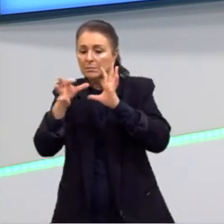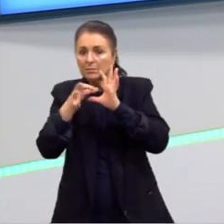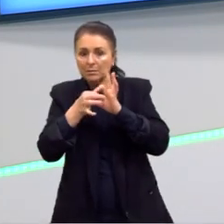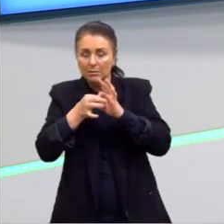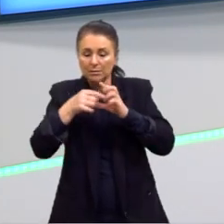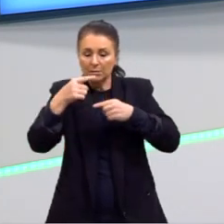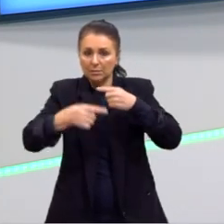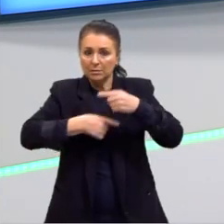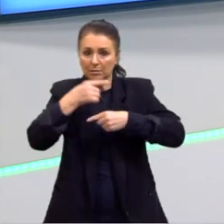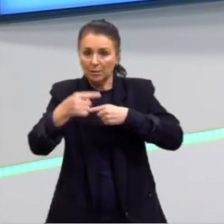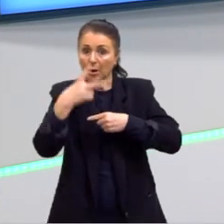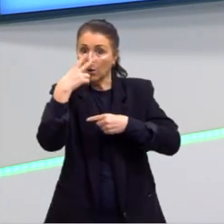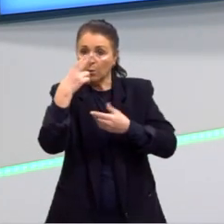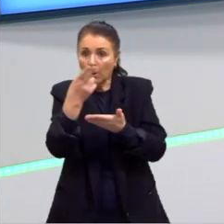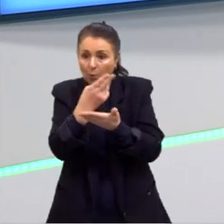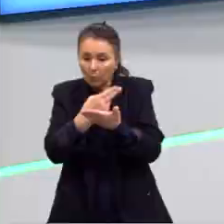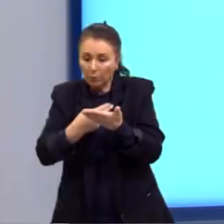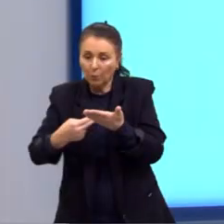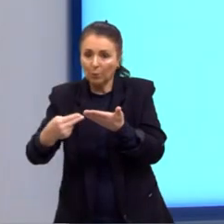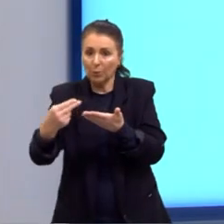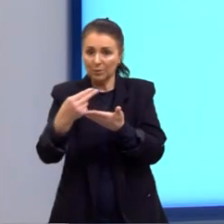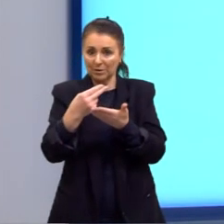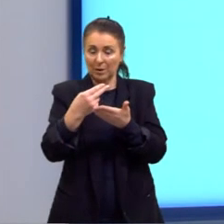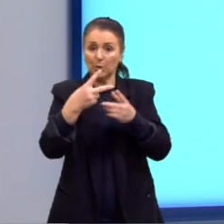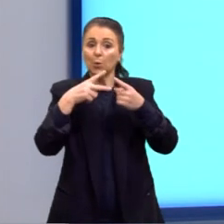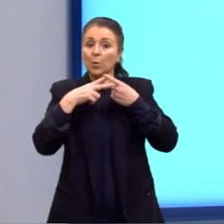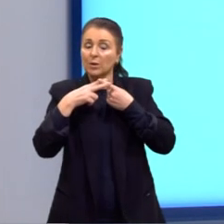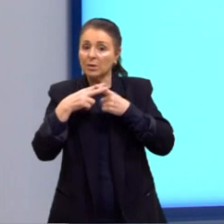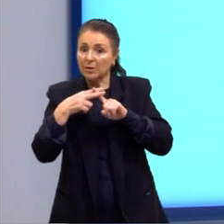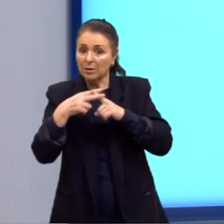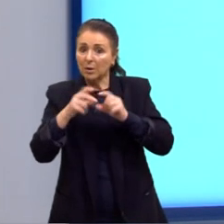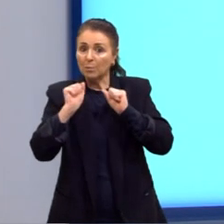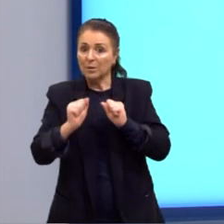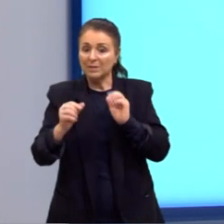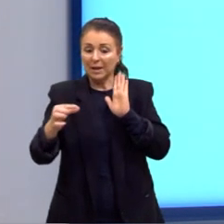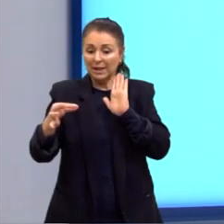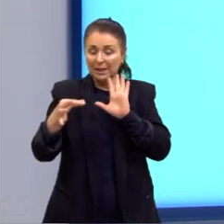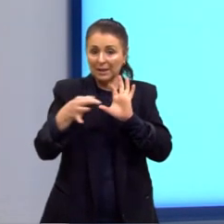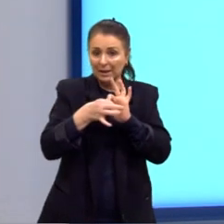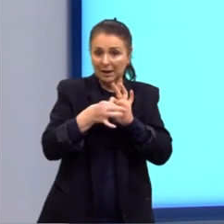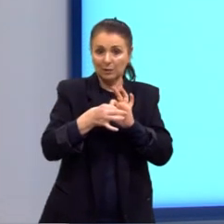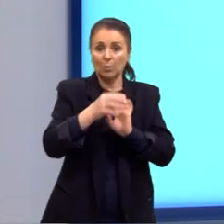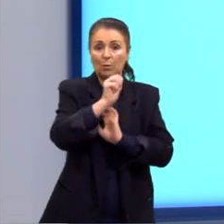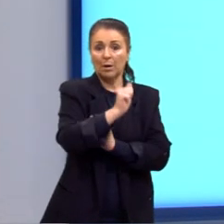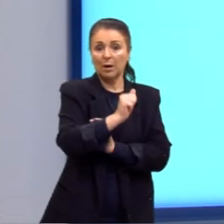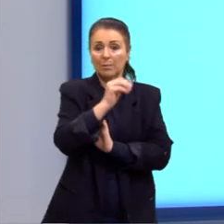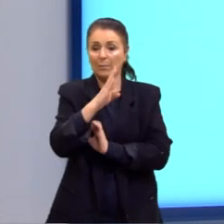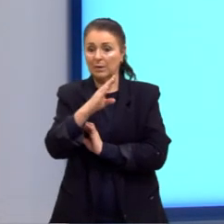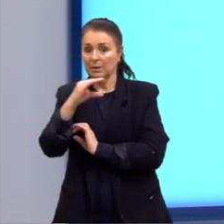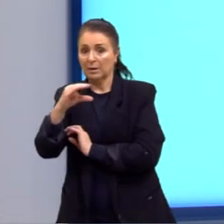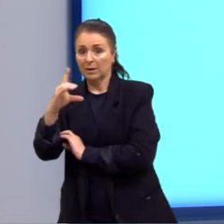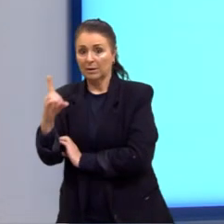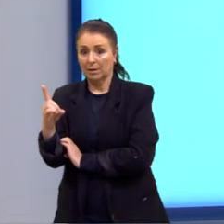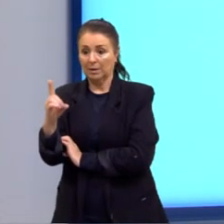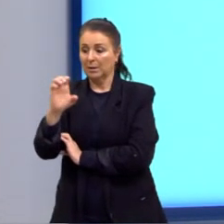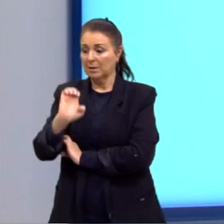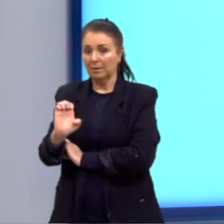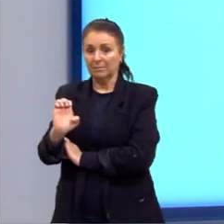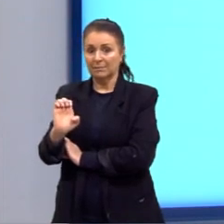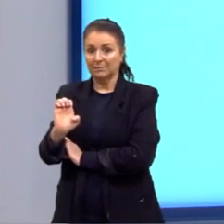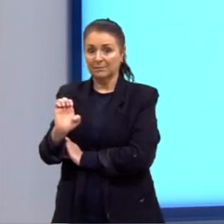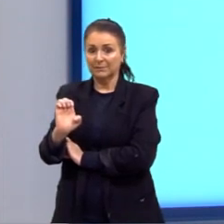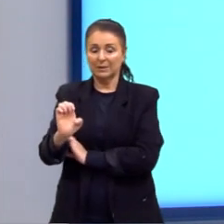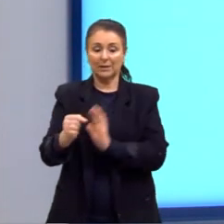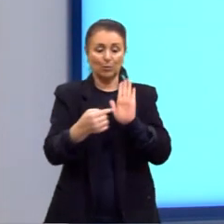resistores como eu e os aparelhos podem ser ligados entre os pontos A B C D e E